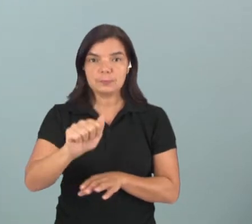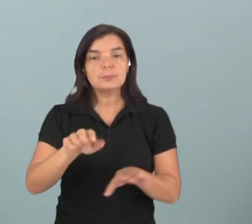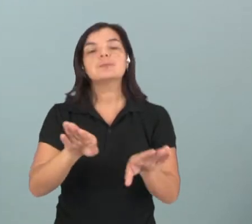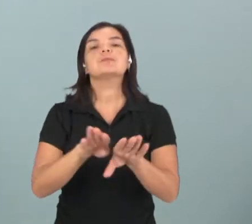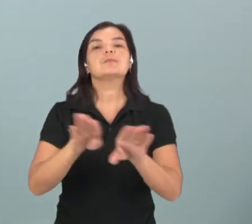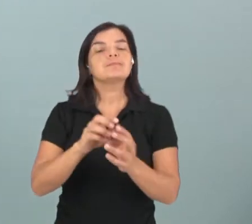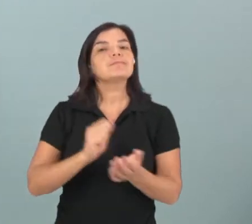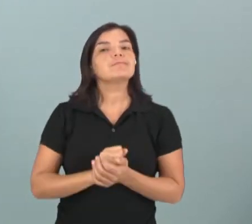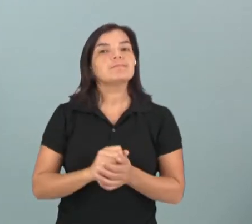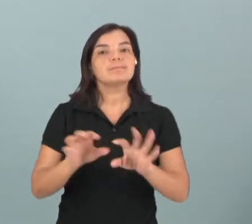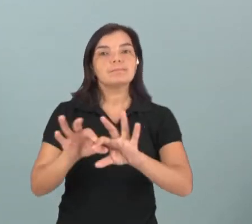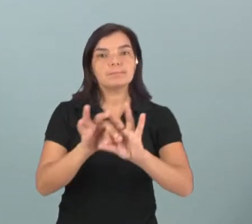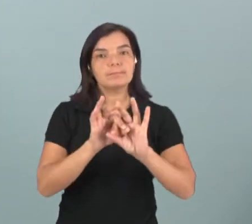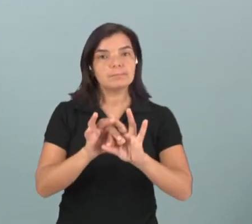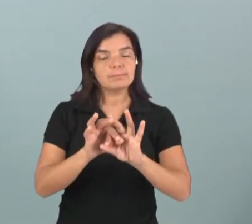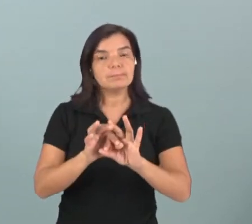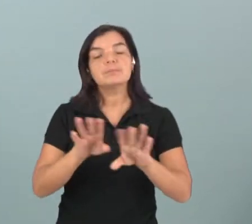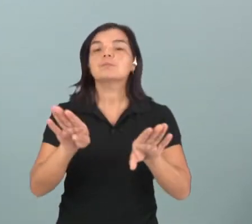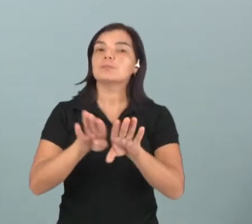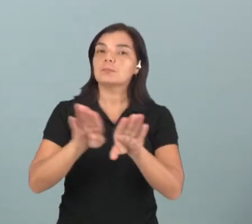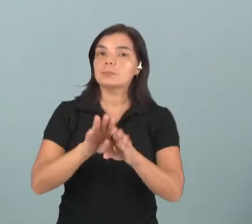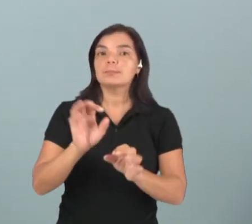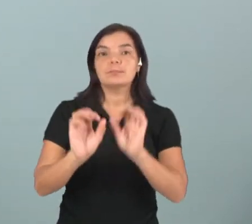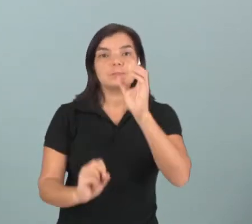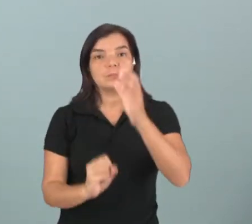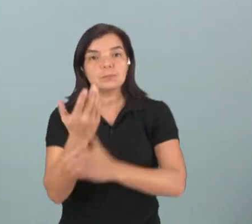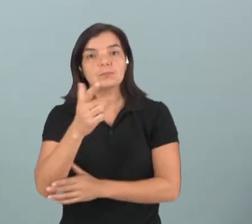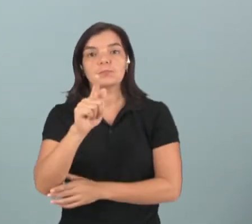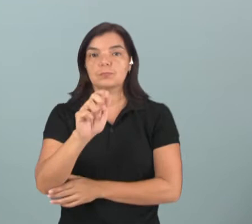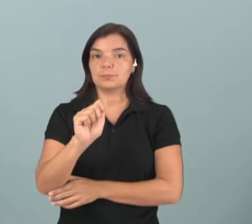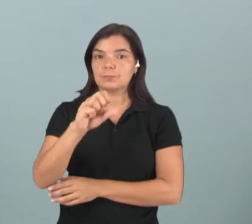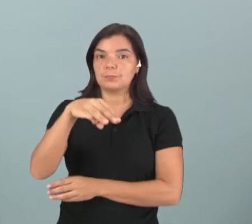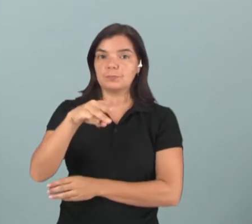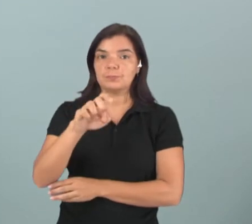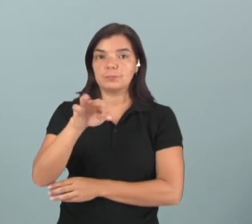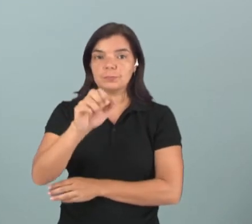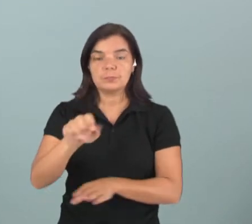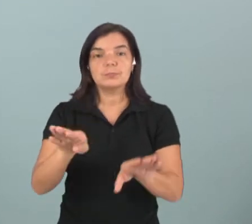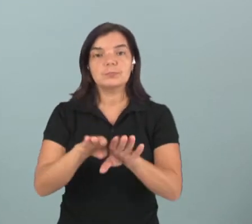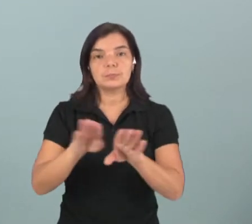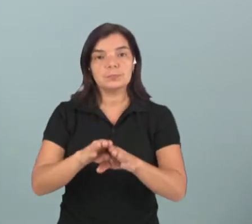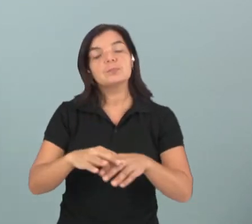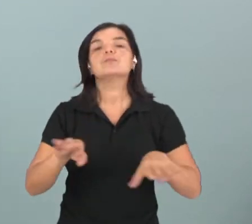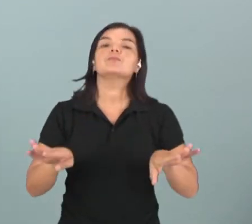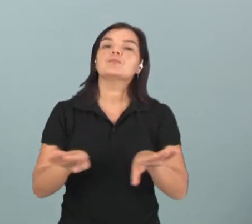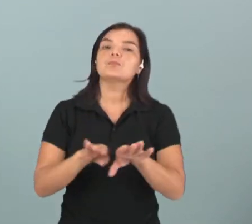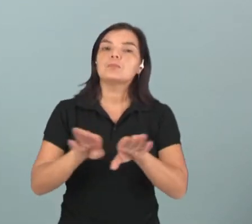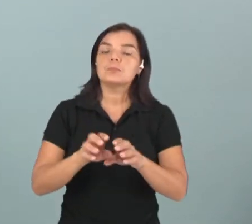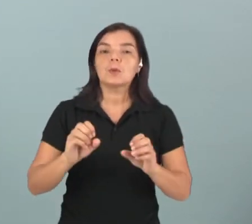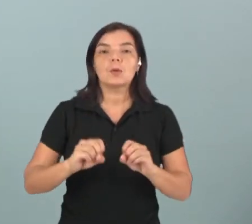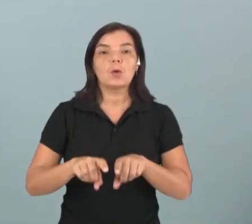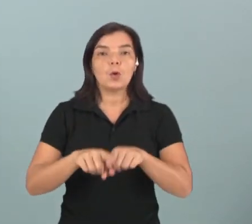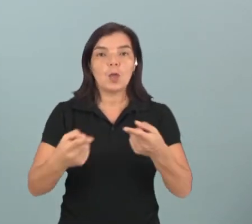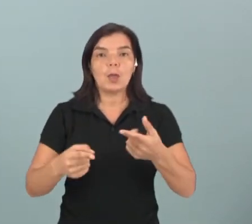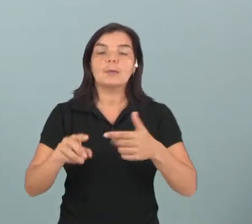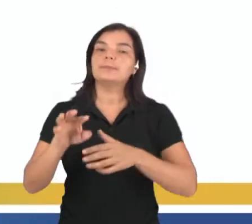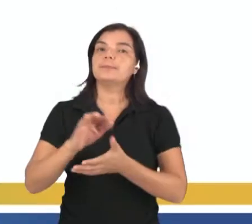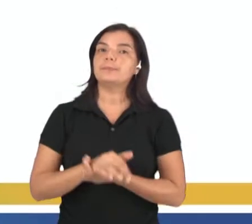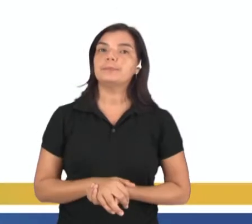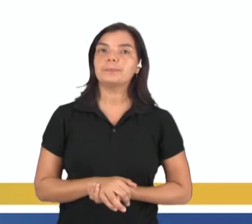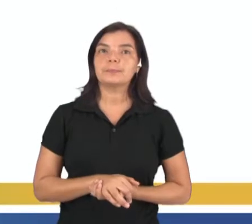estão relacionadas com a produção dos gametas e a produção desses hormônios sexuais masculinos, que no caso é a